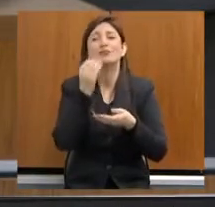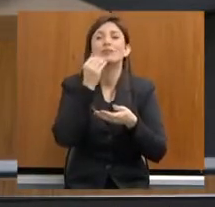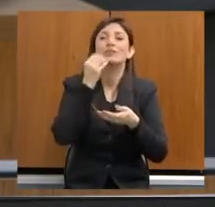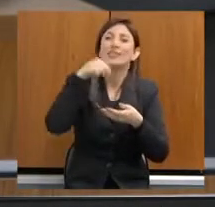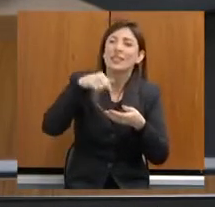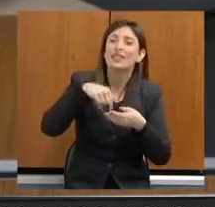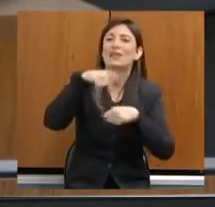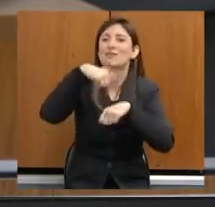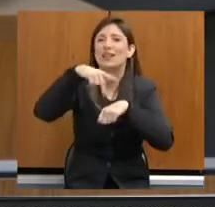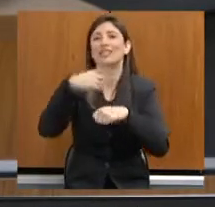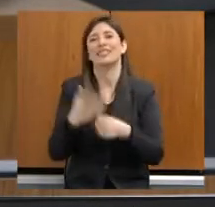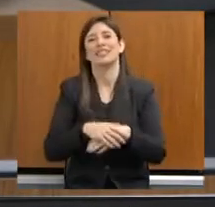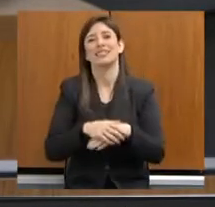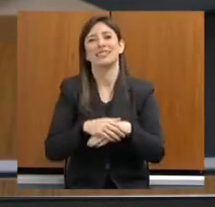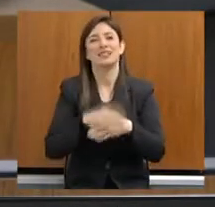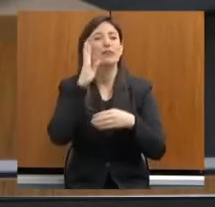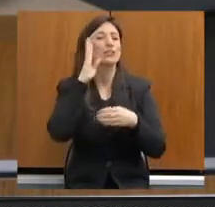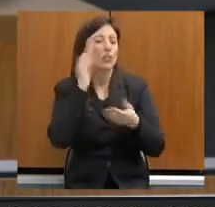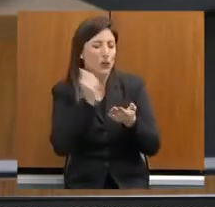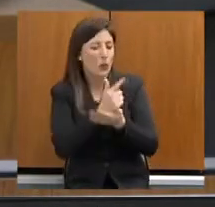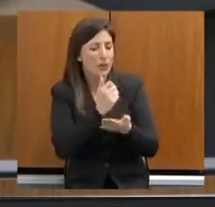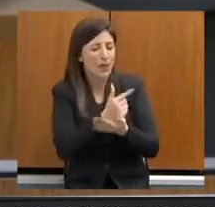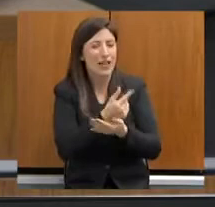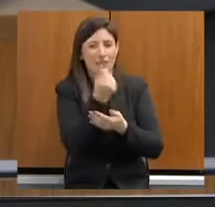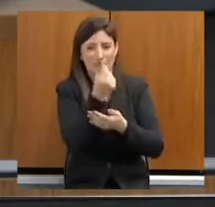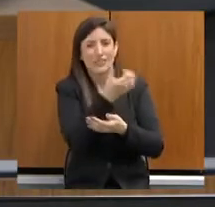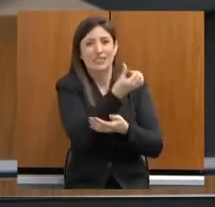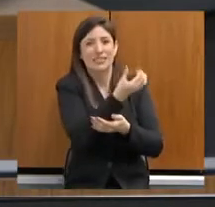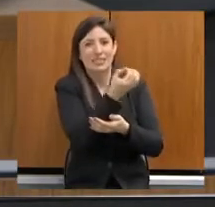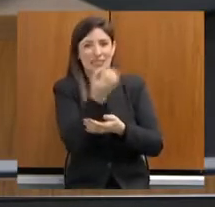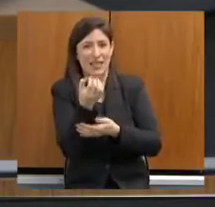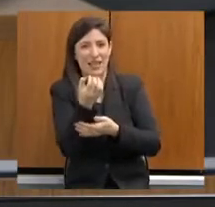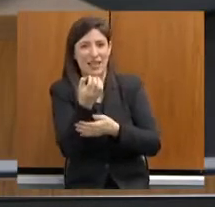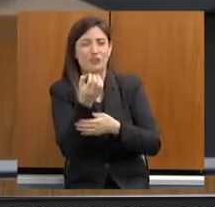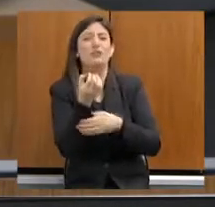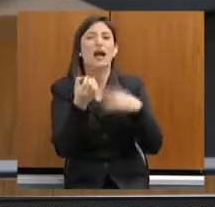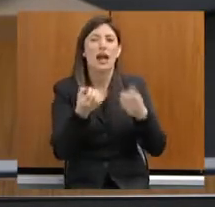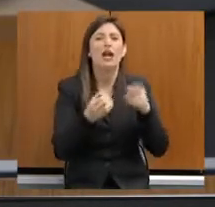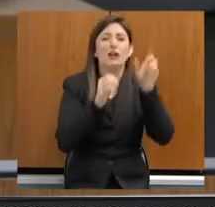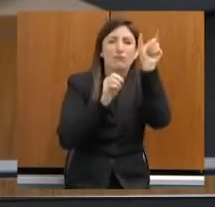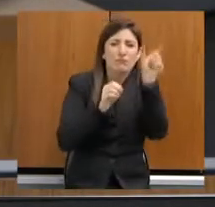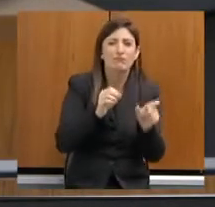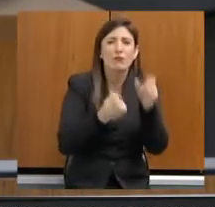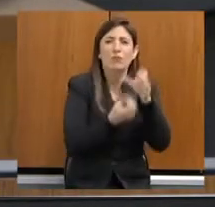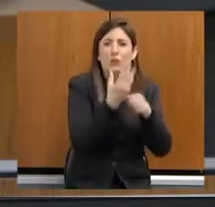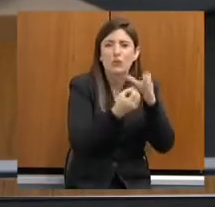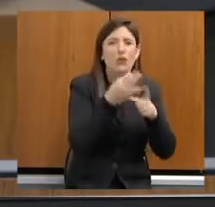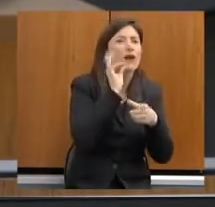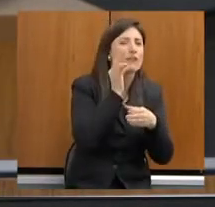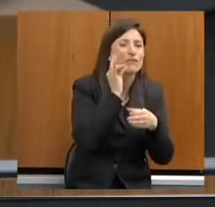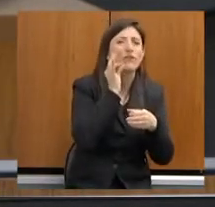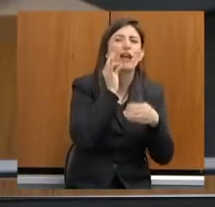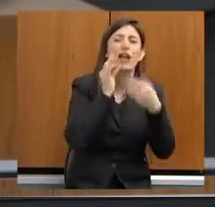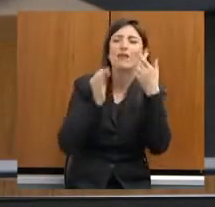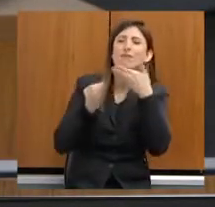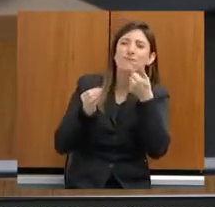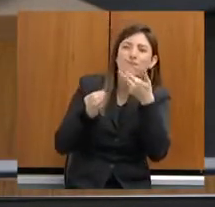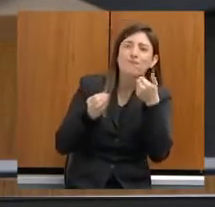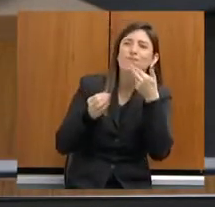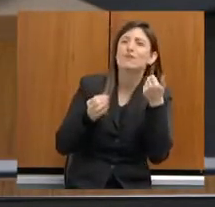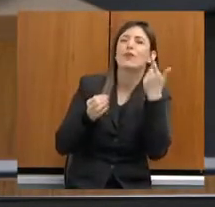café na época 600 daria louco para o produtor e venderia hoje o nosso sucesso ou mais então